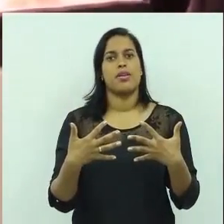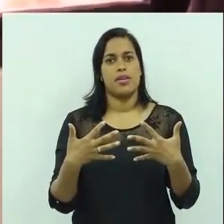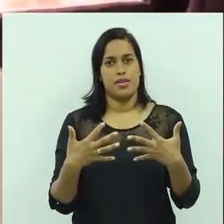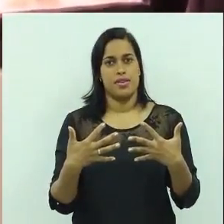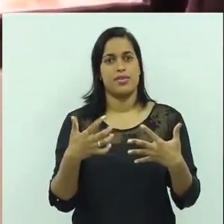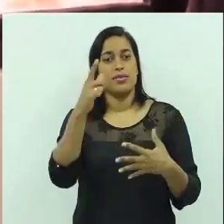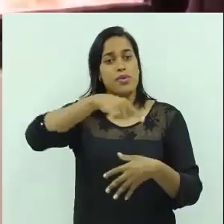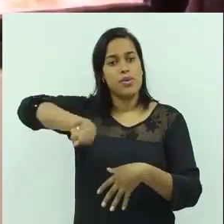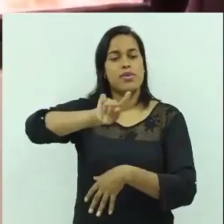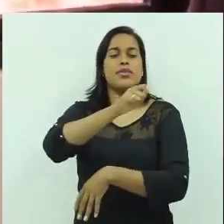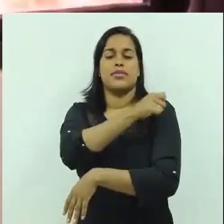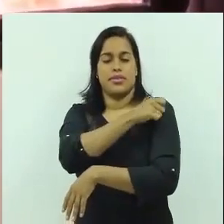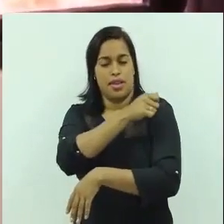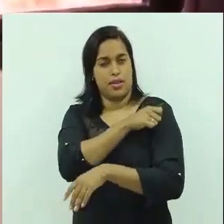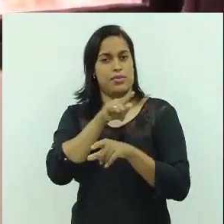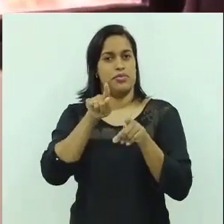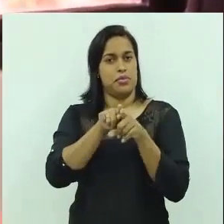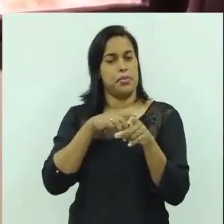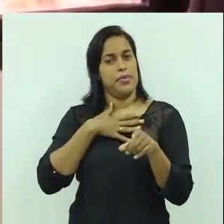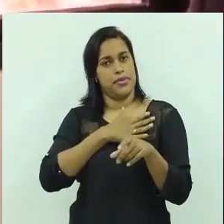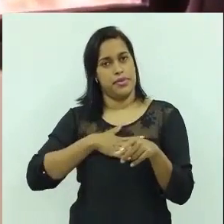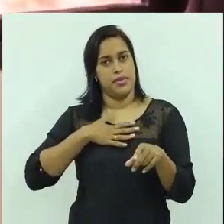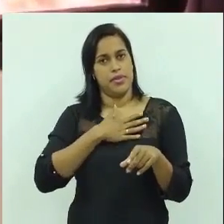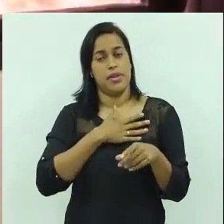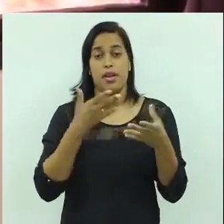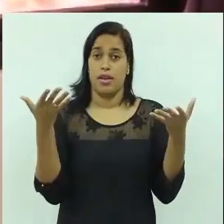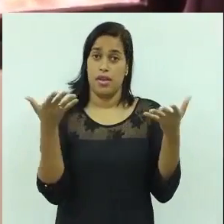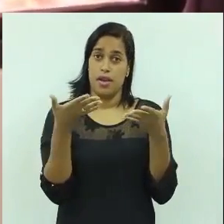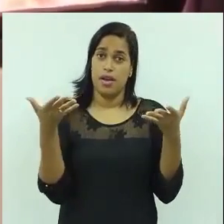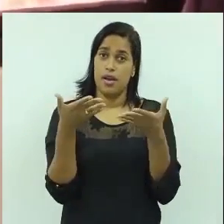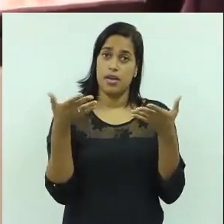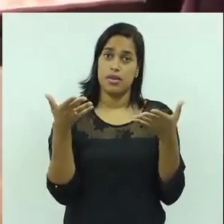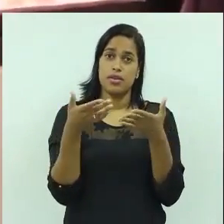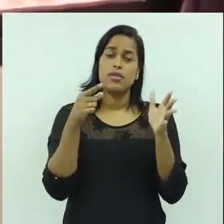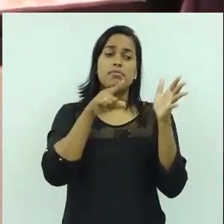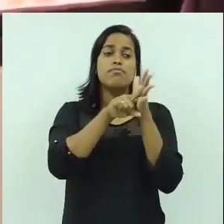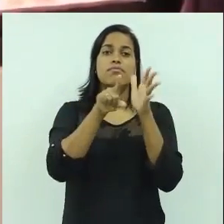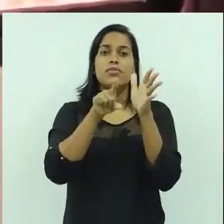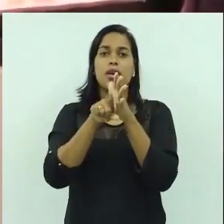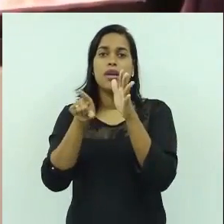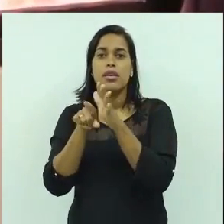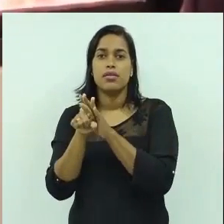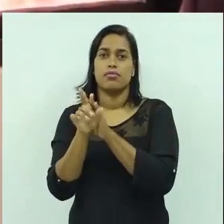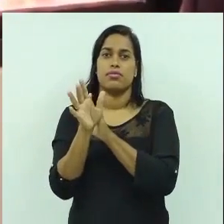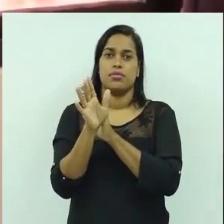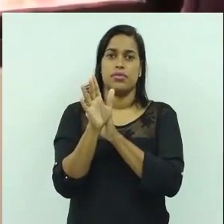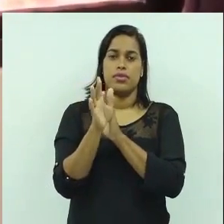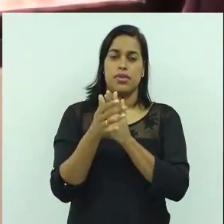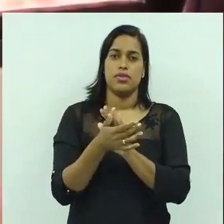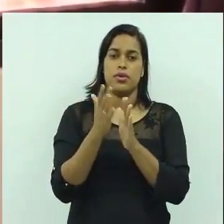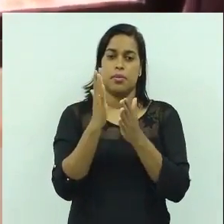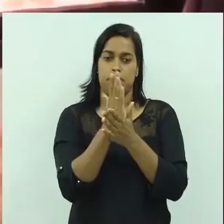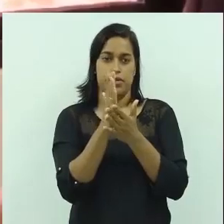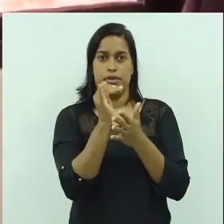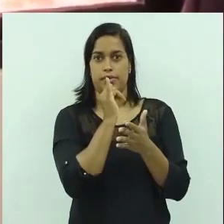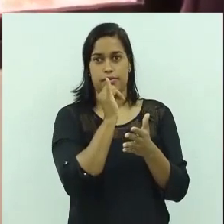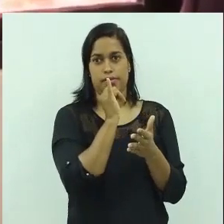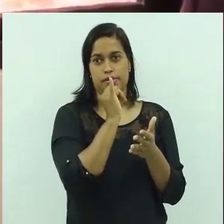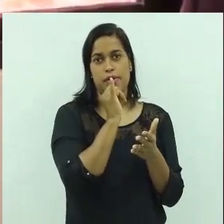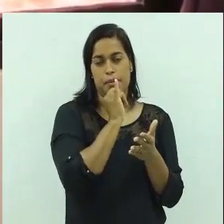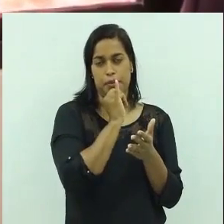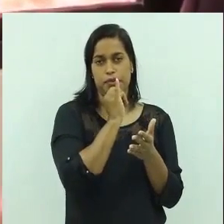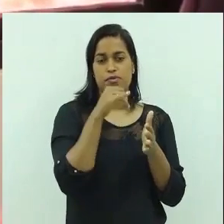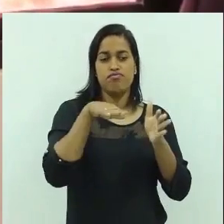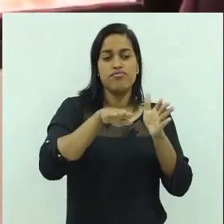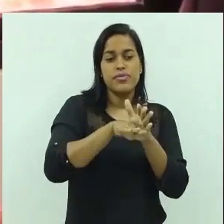alunos devem estar adorando também, como eu. Eu queria saber agora sobre aquelas perguntas capciosas. Chega na